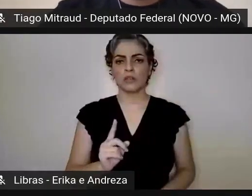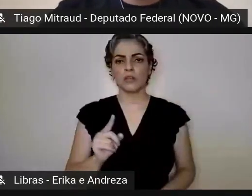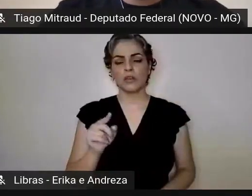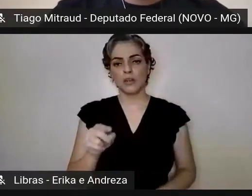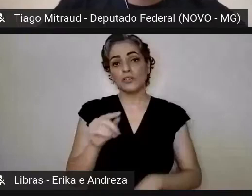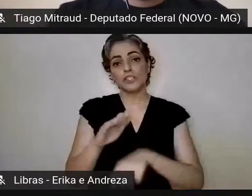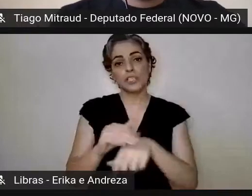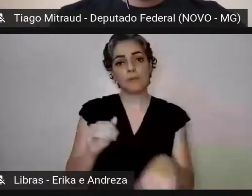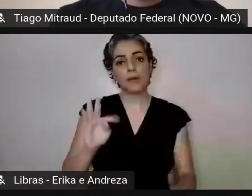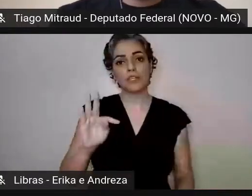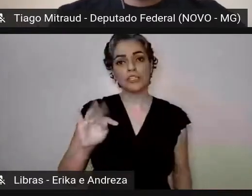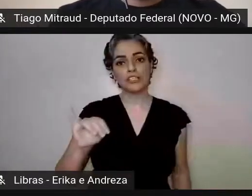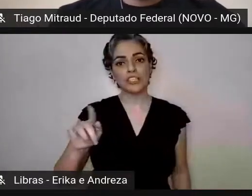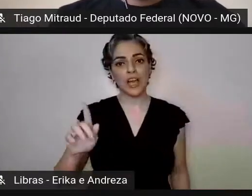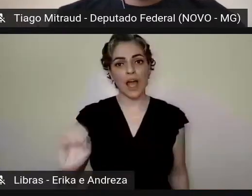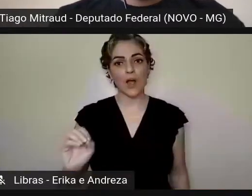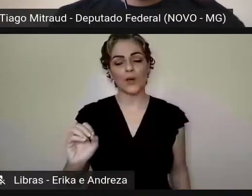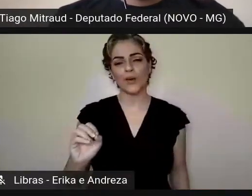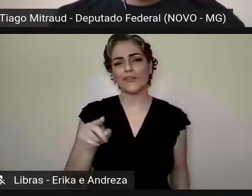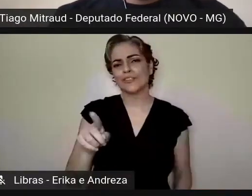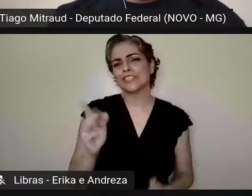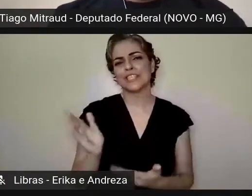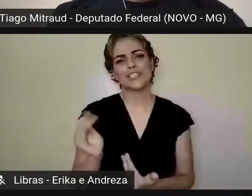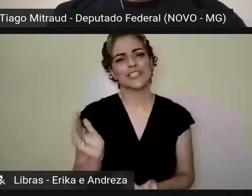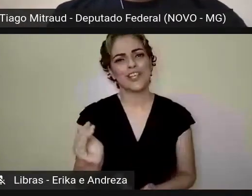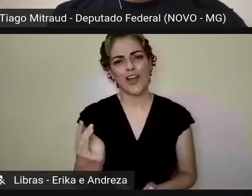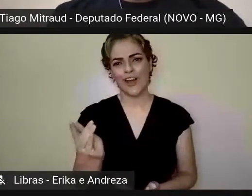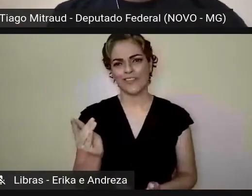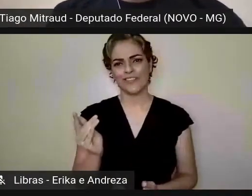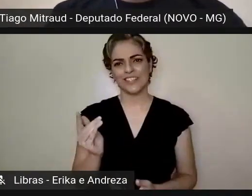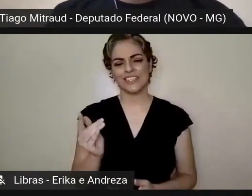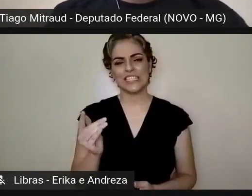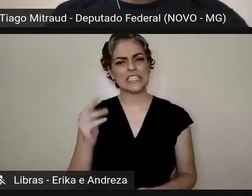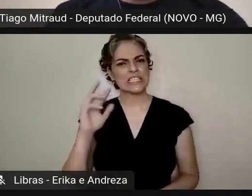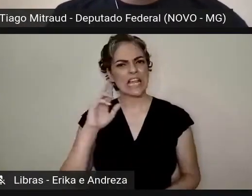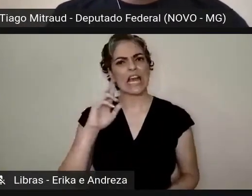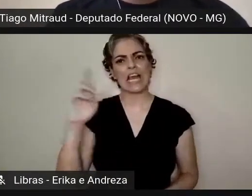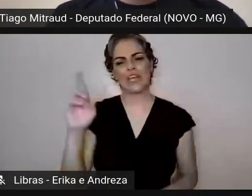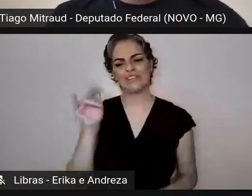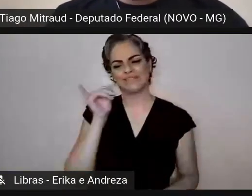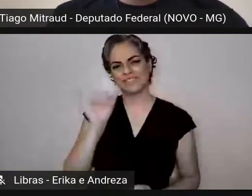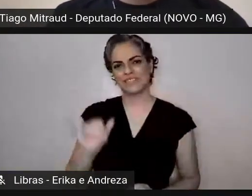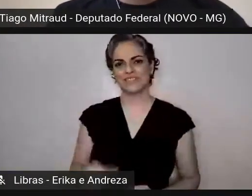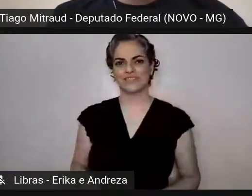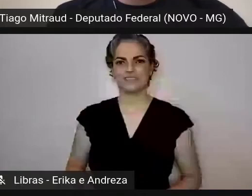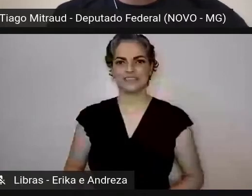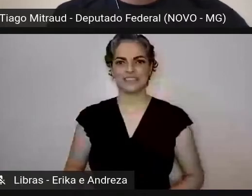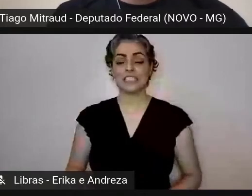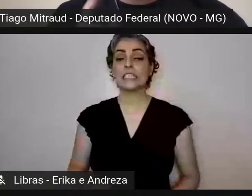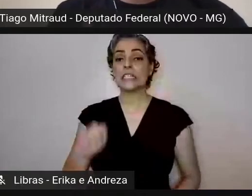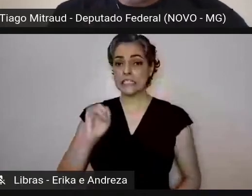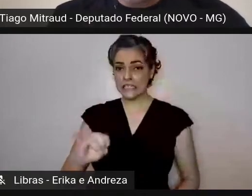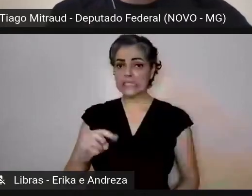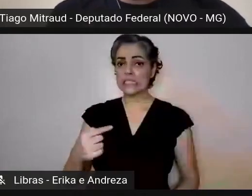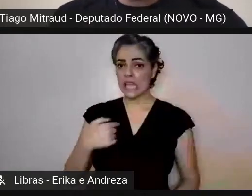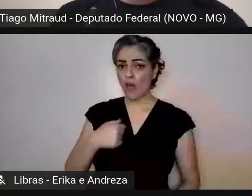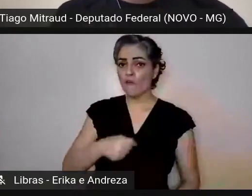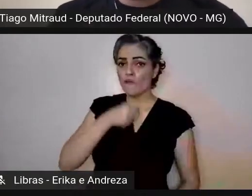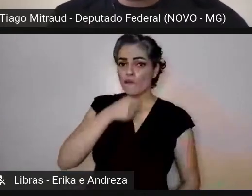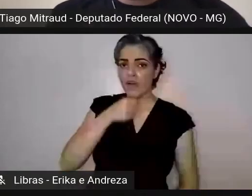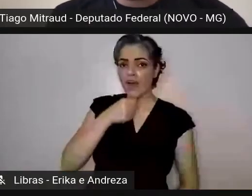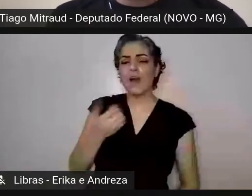te chamando de excelência. Mas excelência, Tiago Mitrou. Olha, nem se eu fosse velho eu gostaria de ser chamado de excelência,